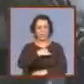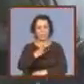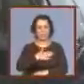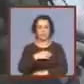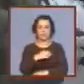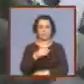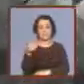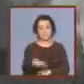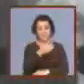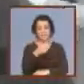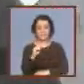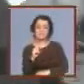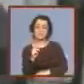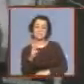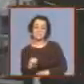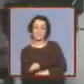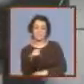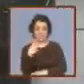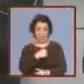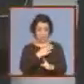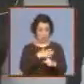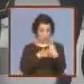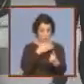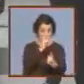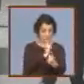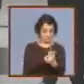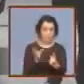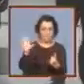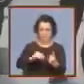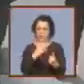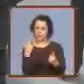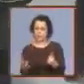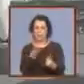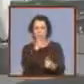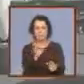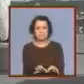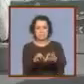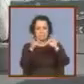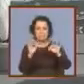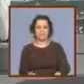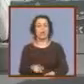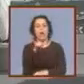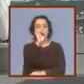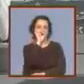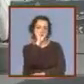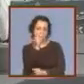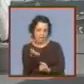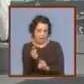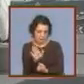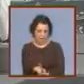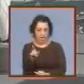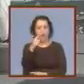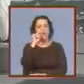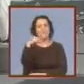regent S seas que para Além Deste possui mais quatro navios idênticos a título de curiosidade